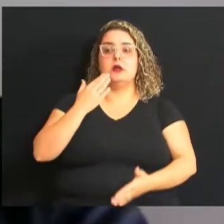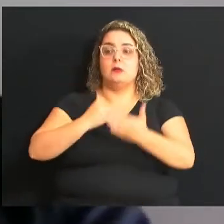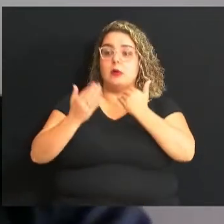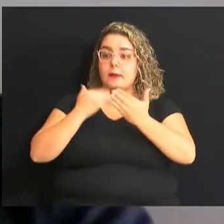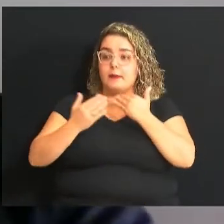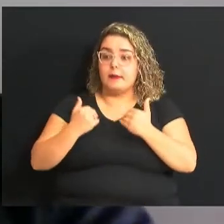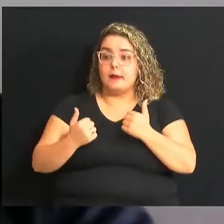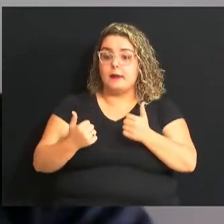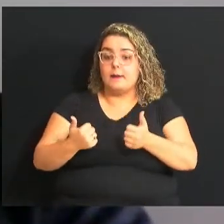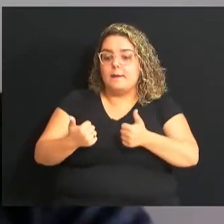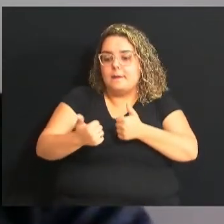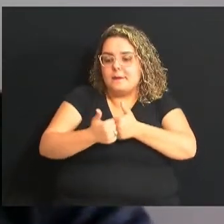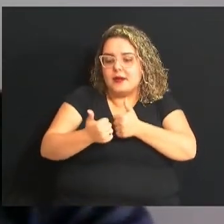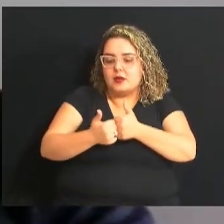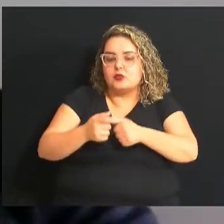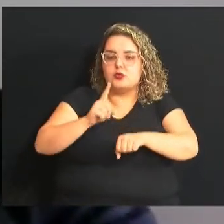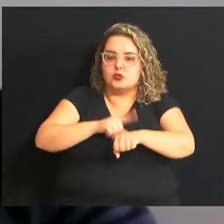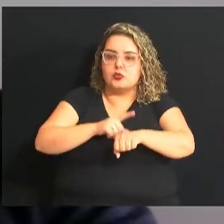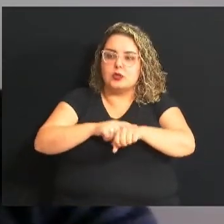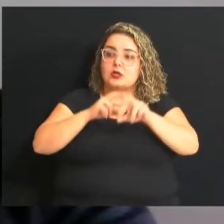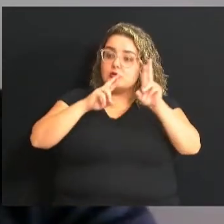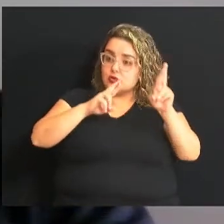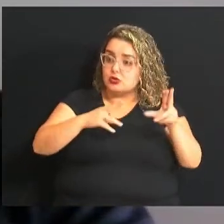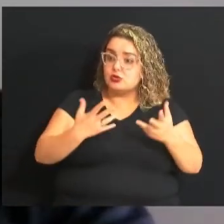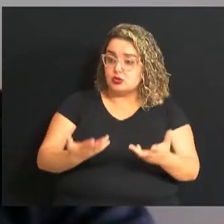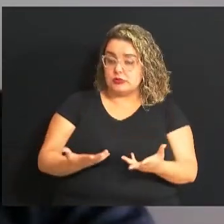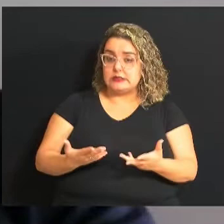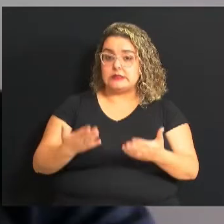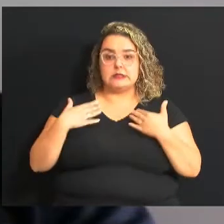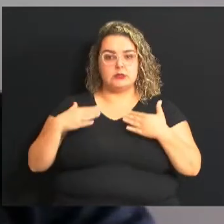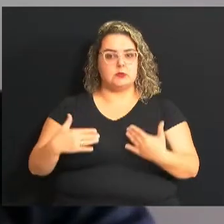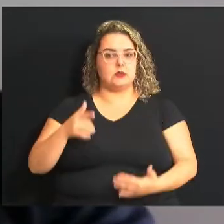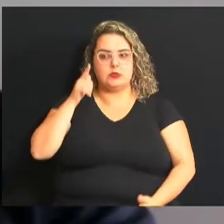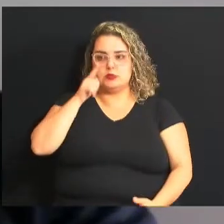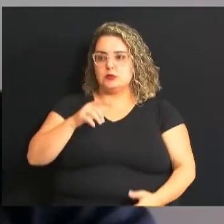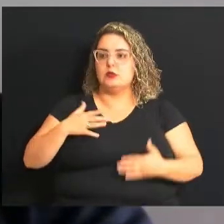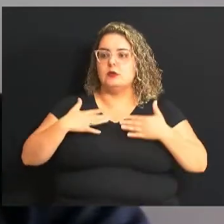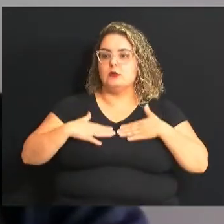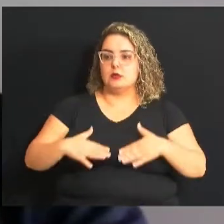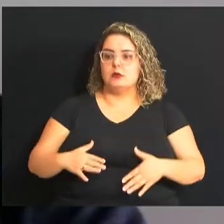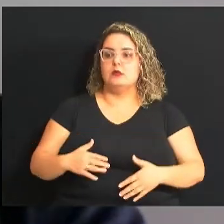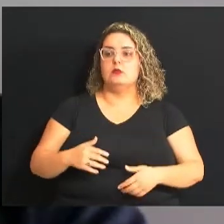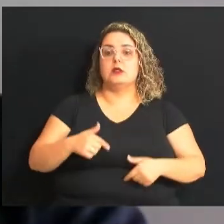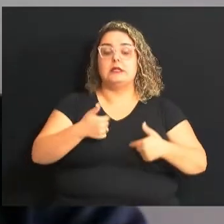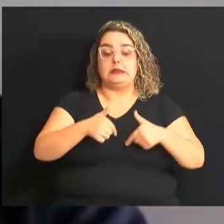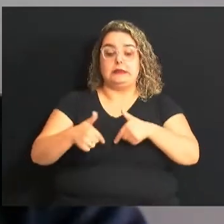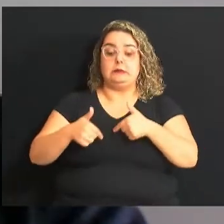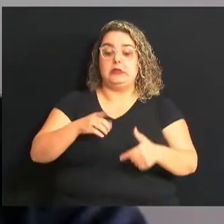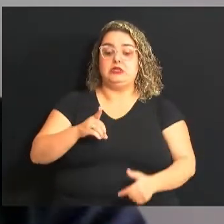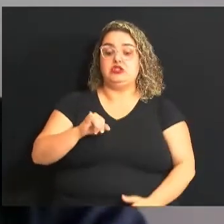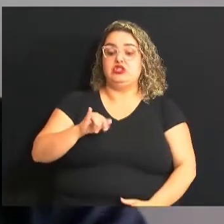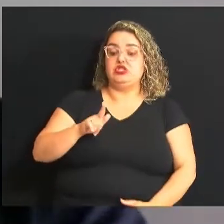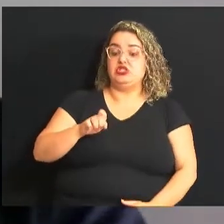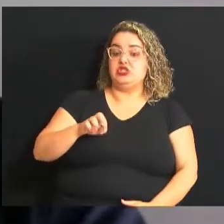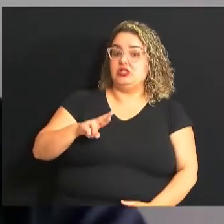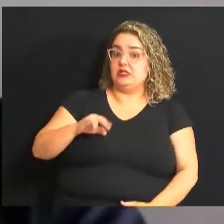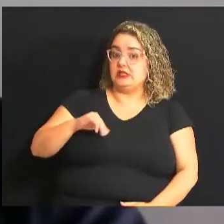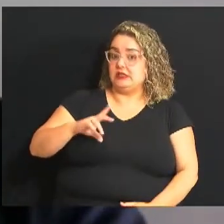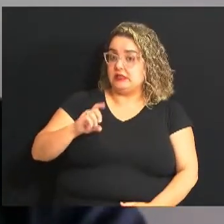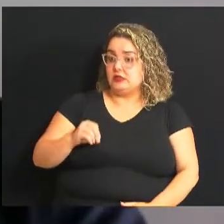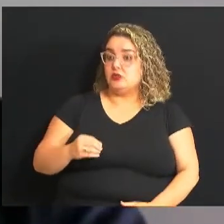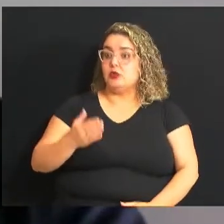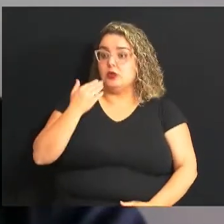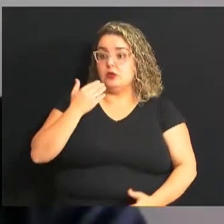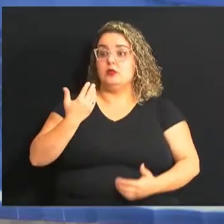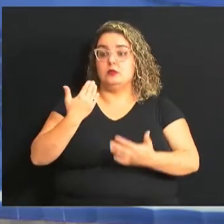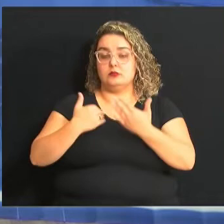próximo da hora de dormir, seu corpo não consegue descansar, porque ele ainda está digerindo aquela alimentação que você